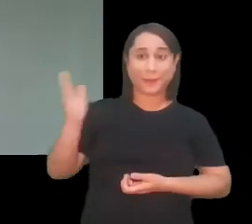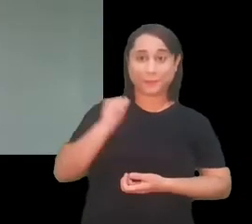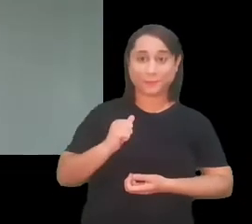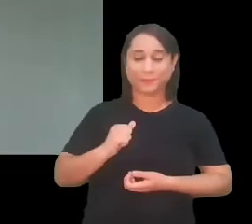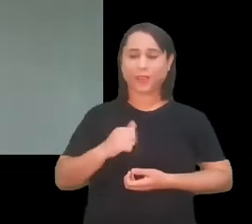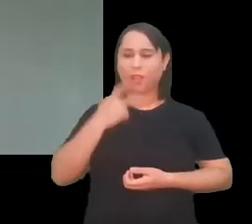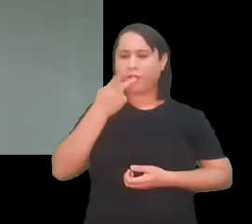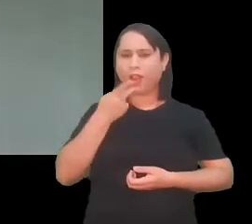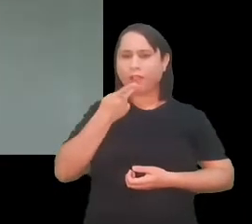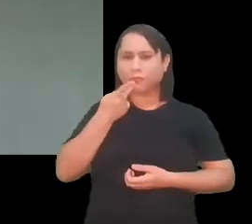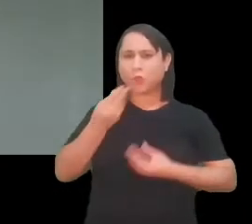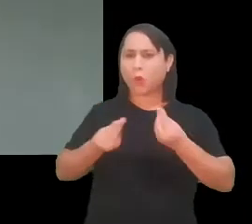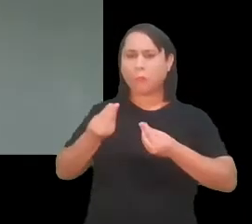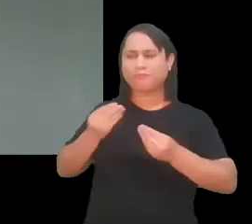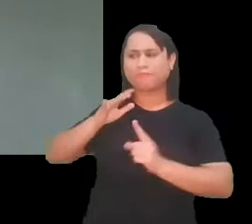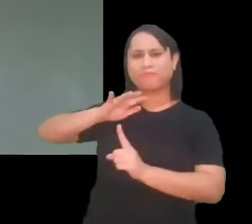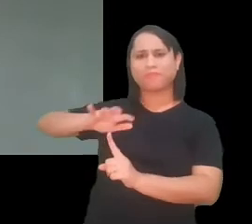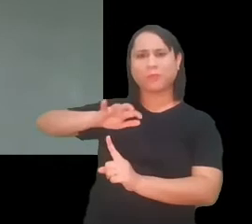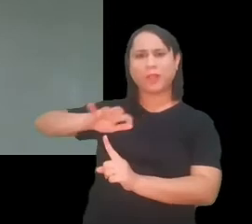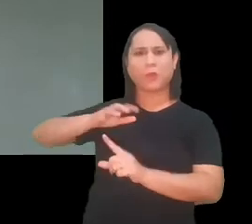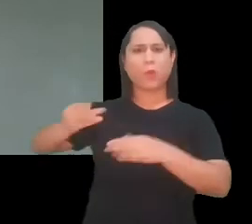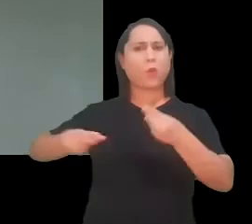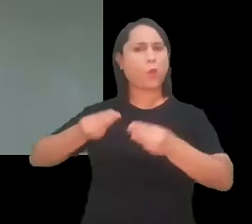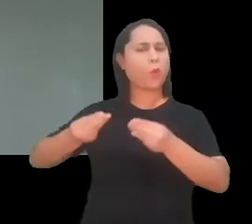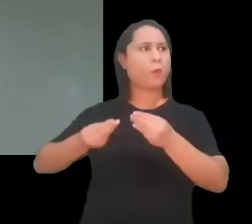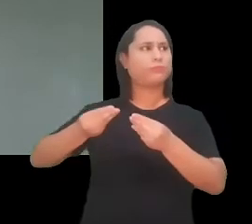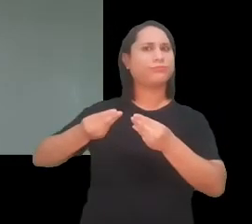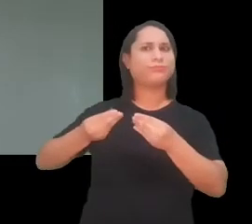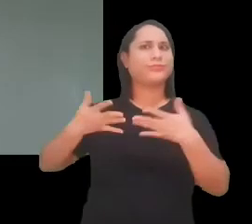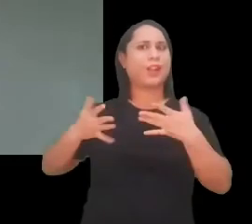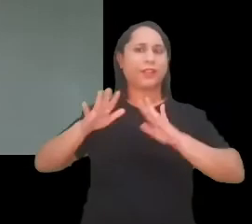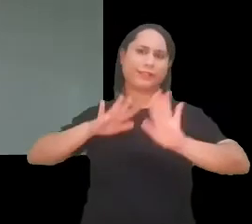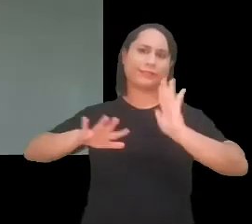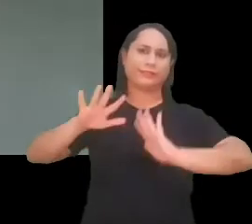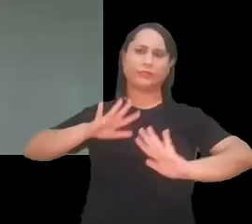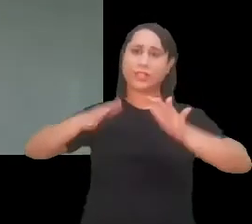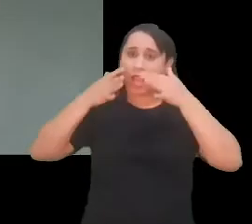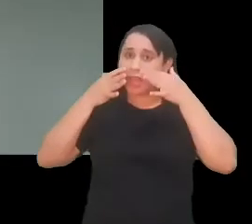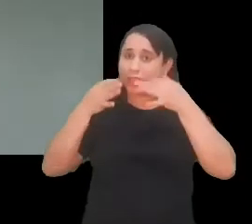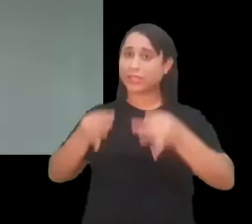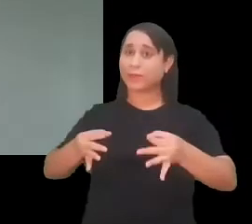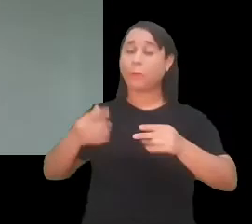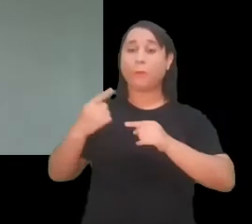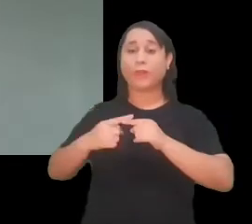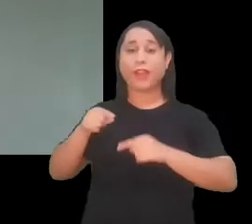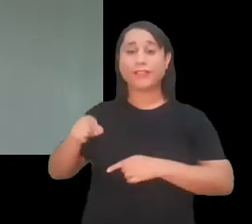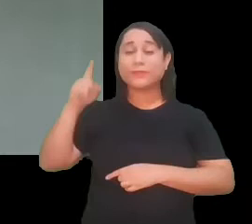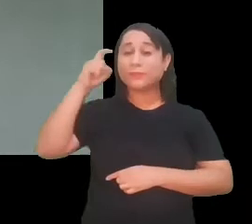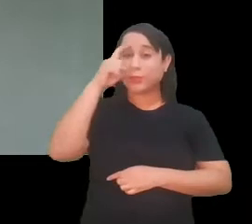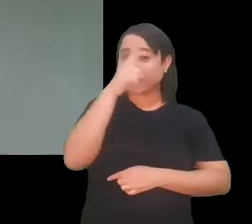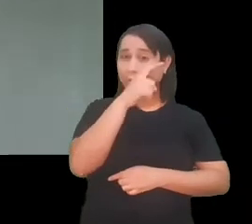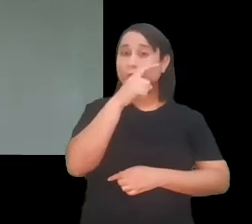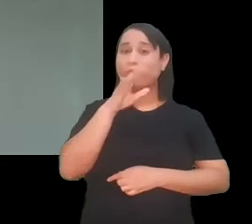herança influenciada pelo sexo. E essa a gente precisa dar um pouquinho de atenção, é um pouquinho mais complexo que vocês viram antes. O